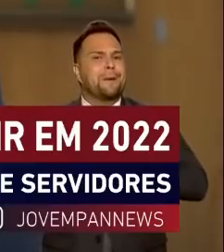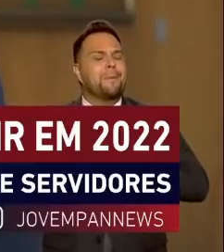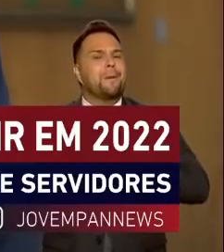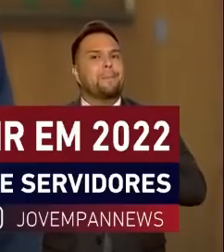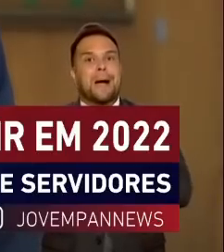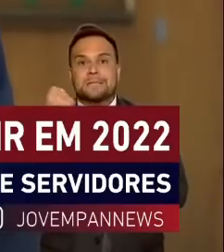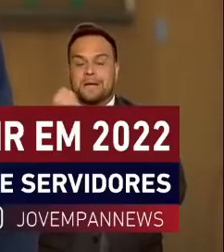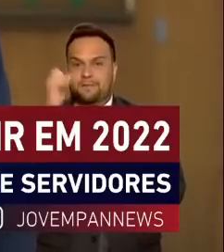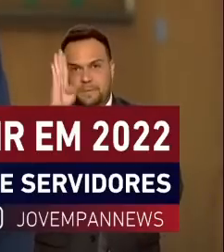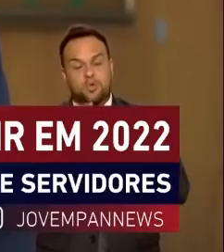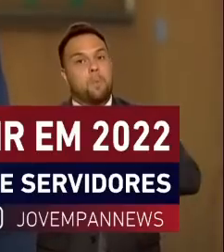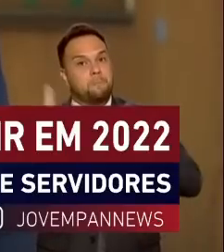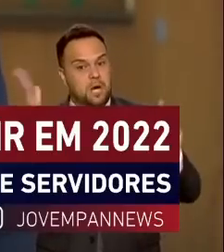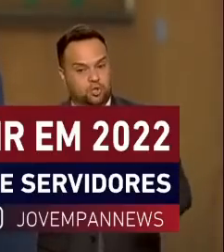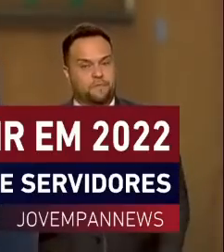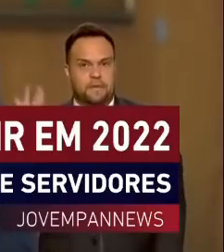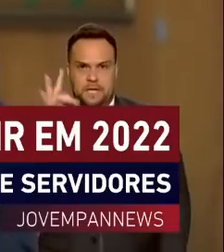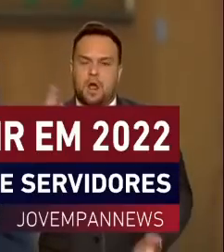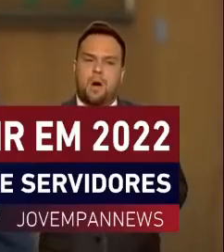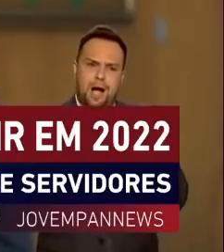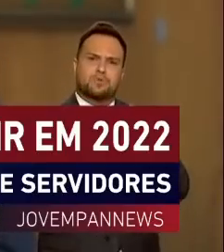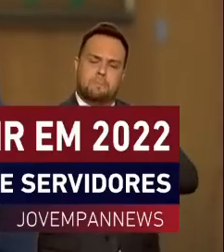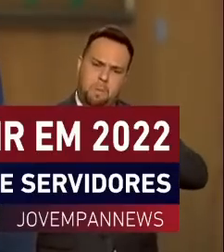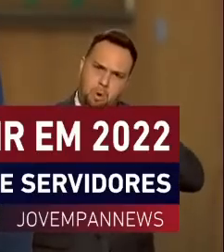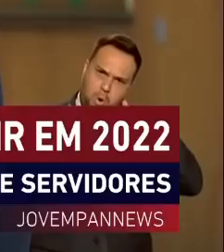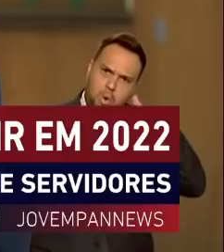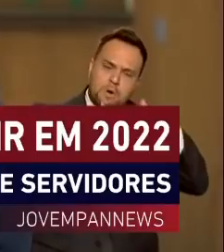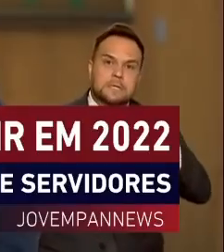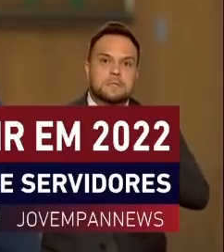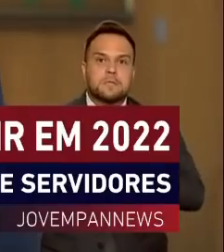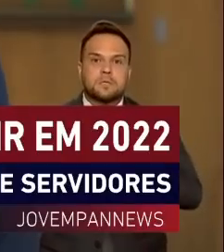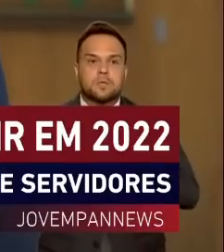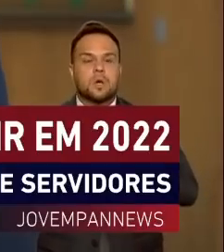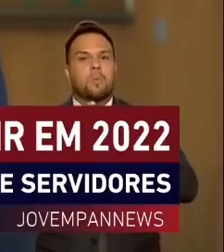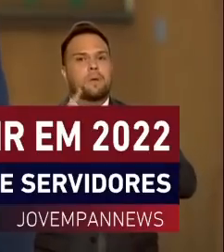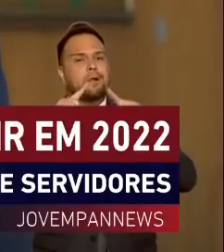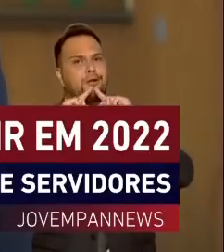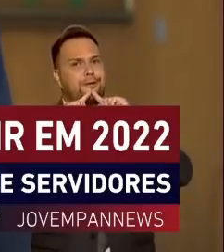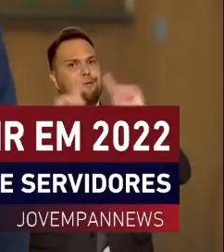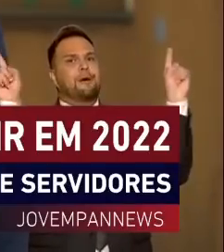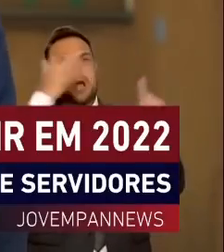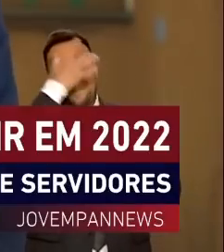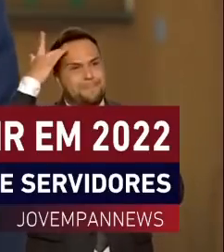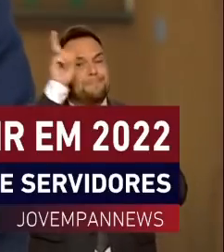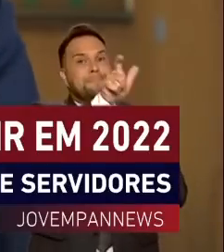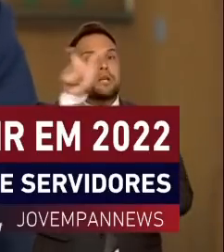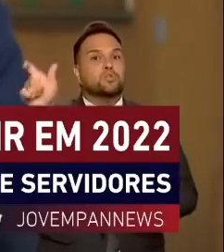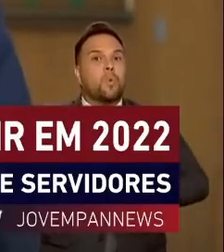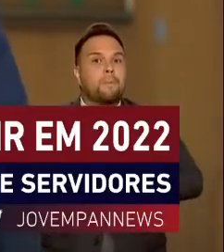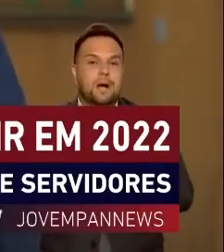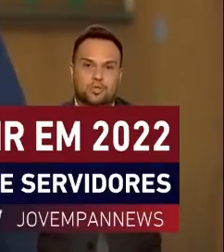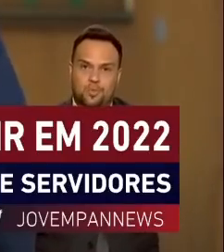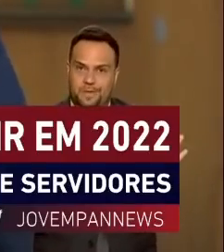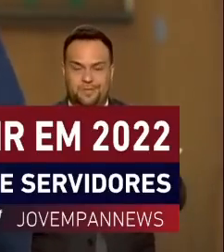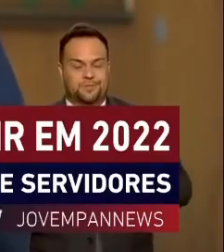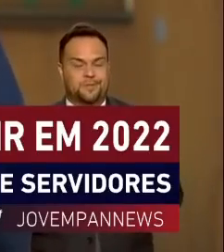fez sua parte. Foi sensível ao reclamo, né, às necessidades desses mais humildes, coisa que não aconteceu com a